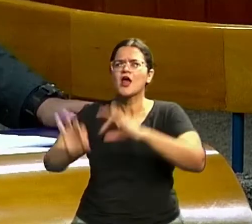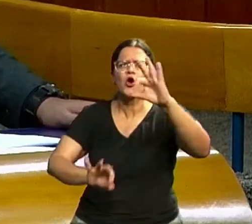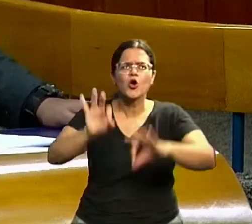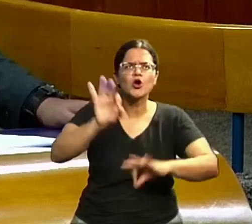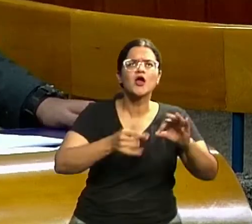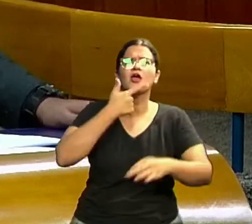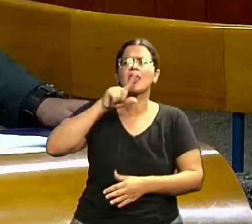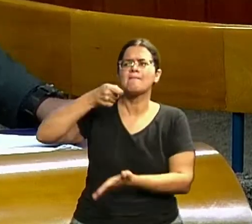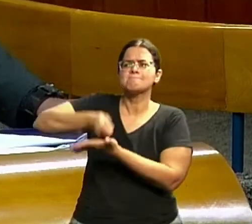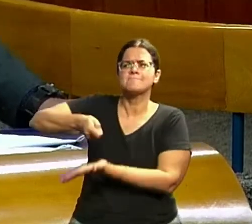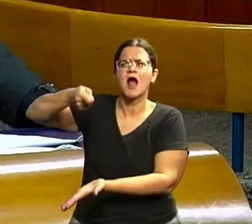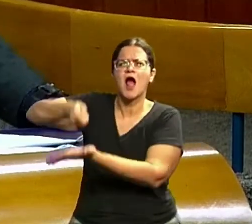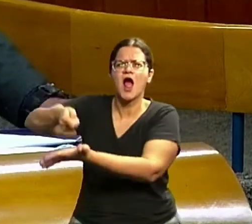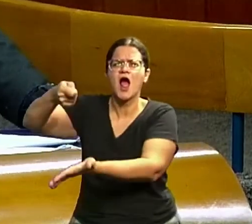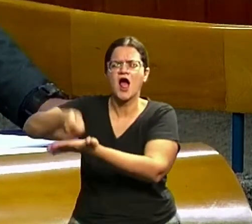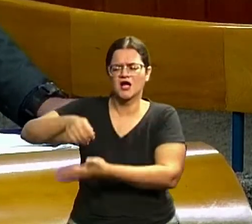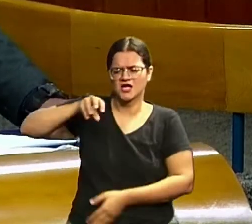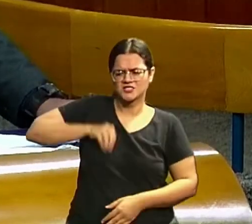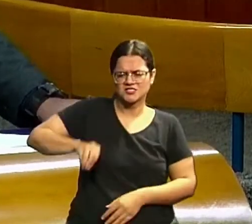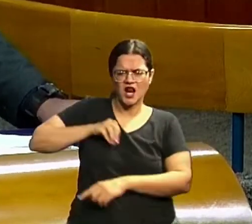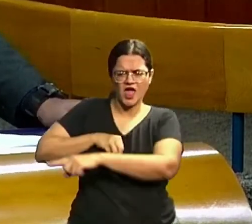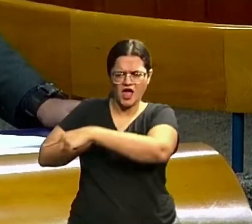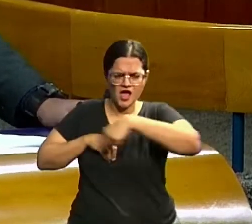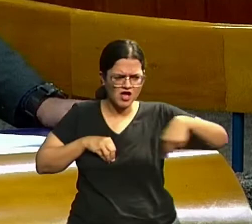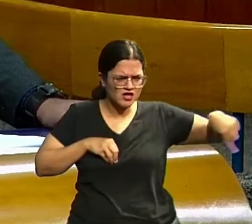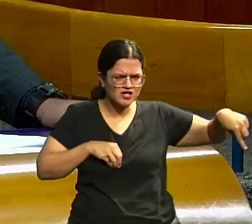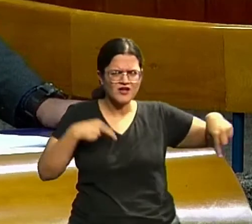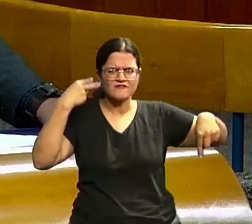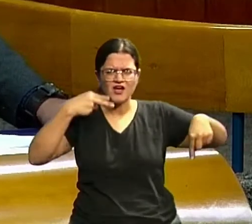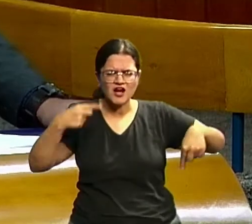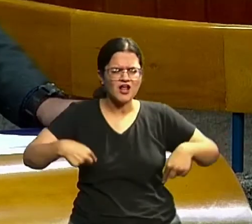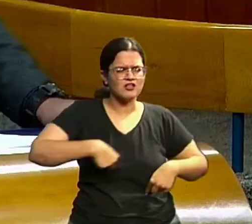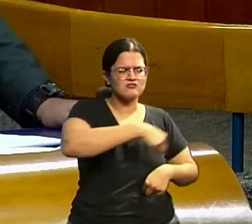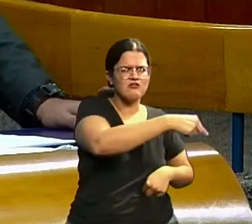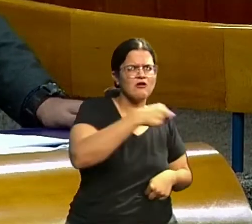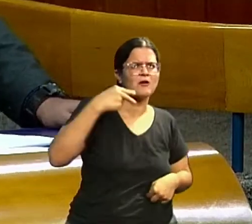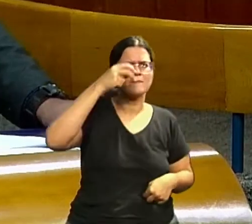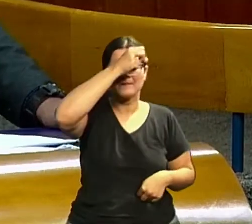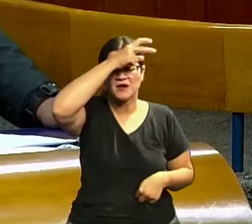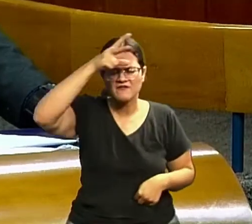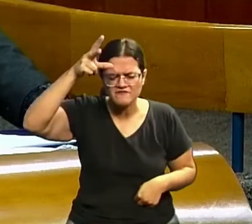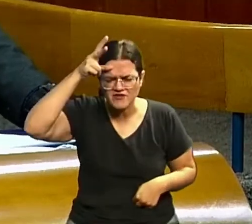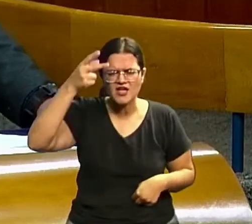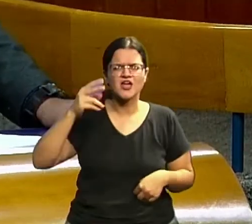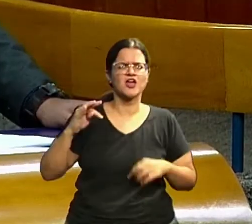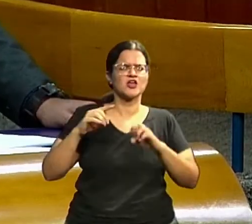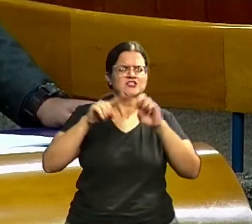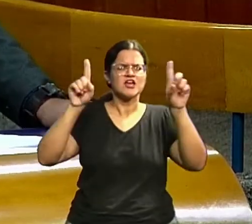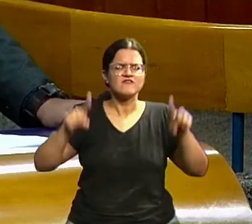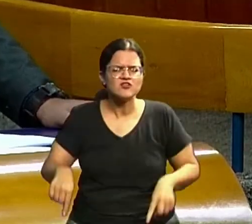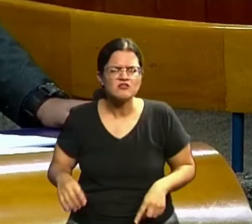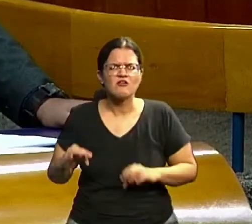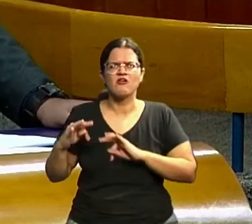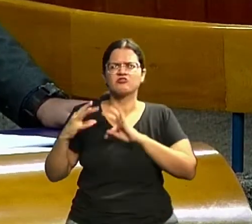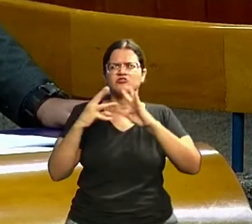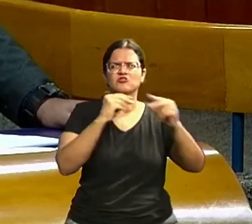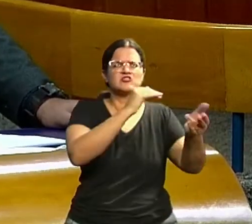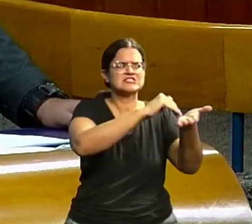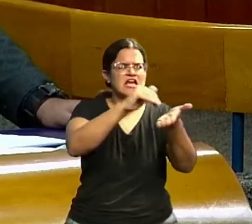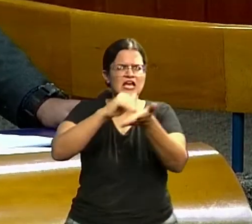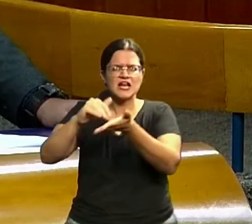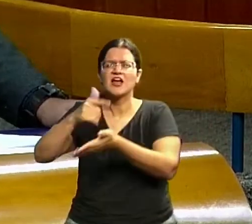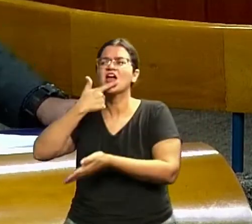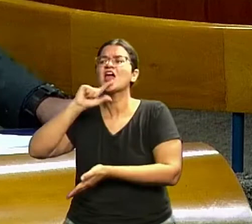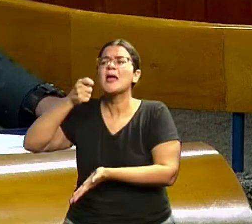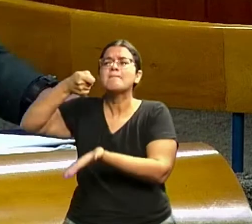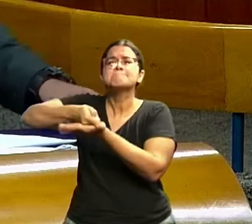município, quem paga o salário do prefeito, quem paga o salário dos secretariados, de todos os servidores públicos da gestão, quem paga o